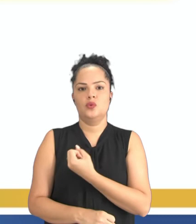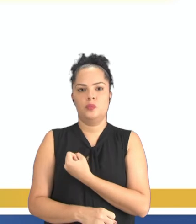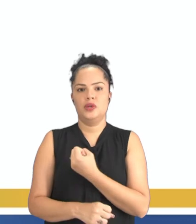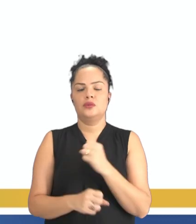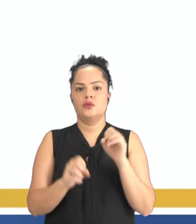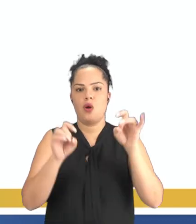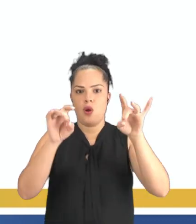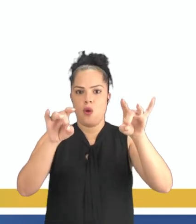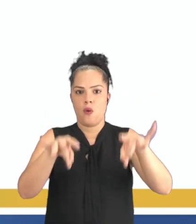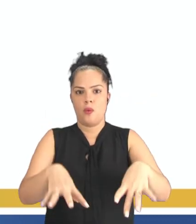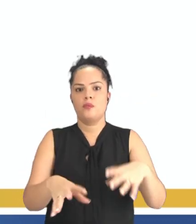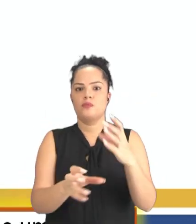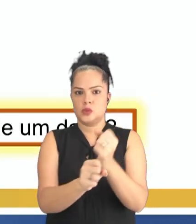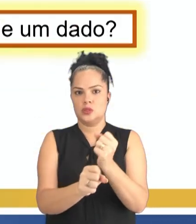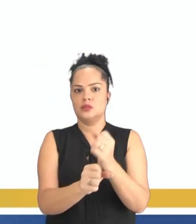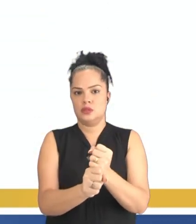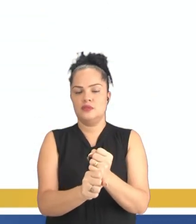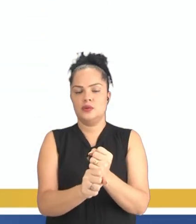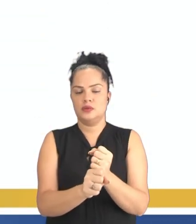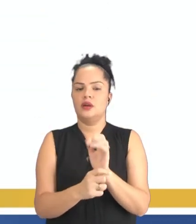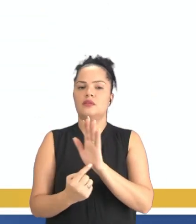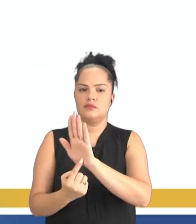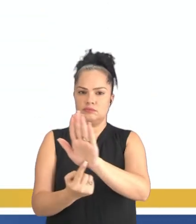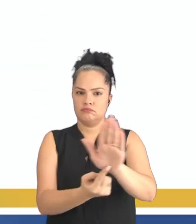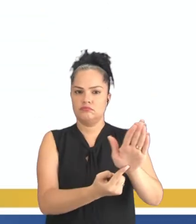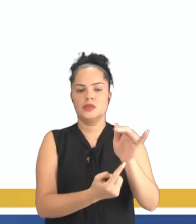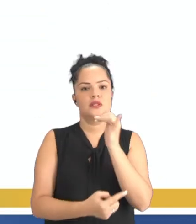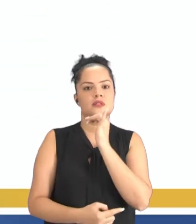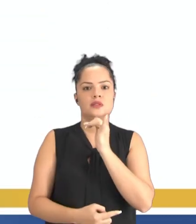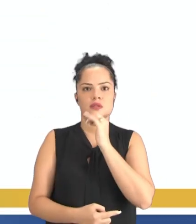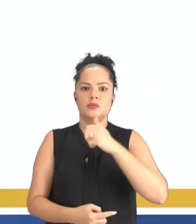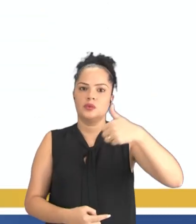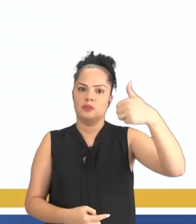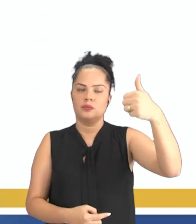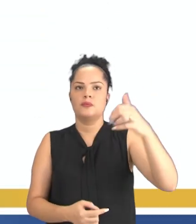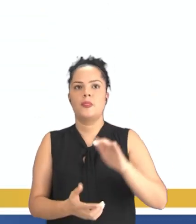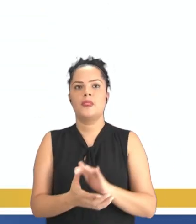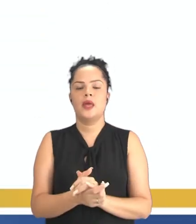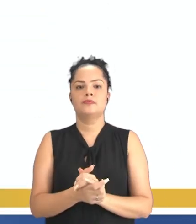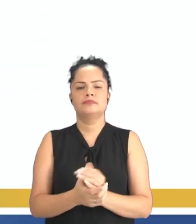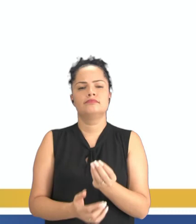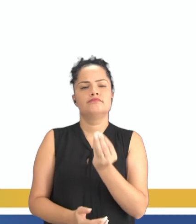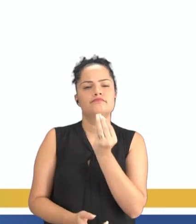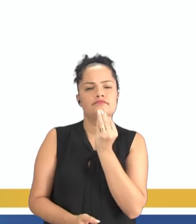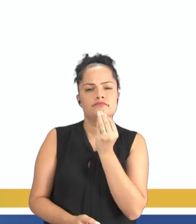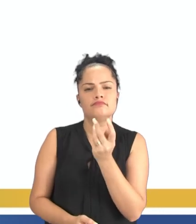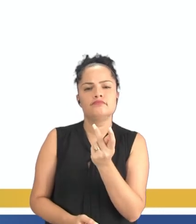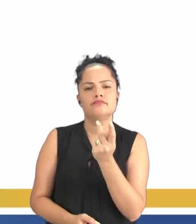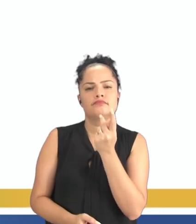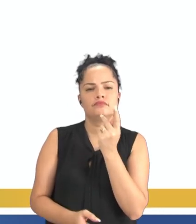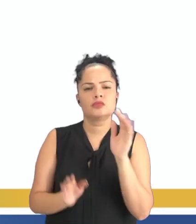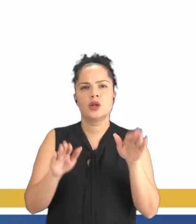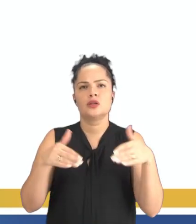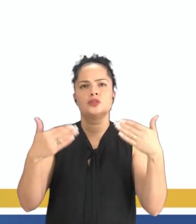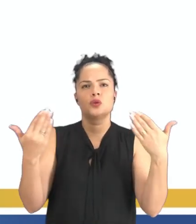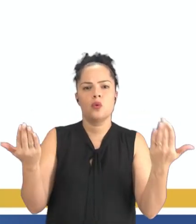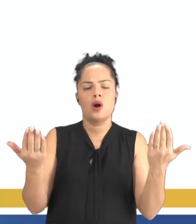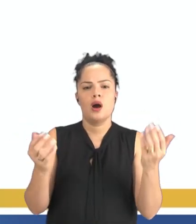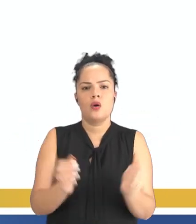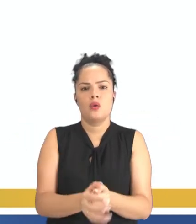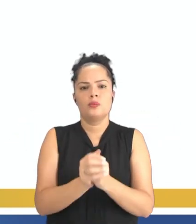amostral. Então vamos ver um exemplo 1 aqui, ó. Qual a probabilidade de sair o número 1 no lançamento de um